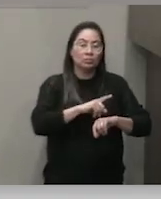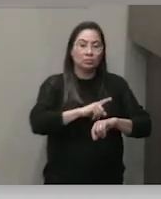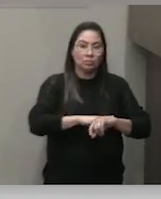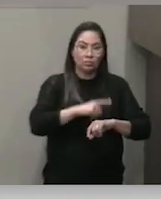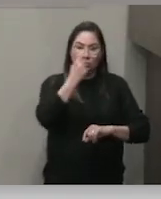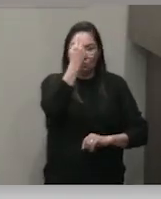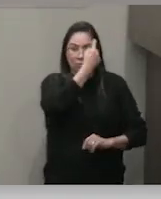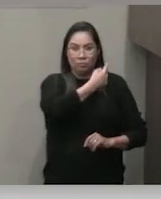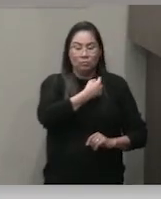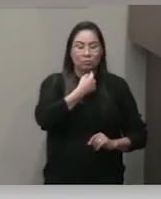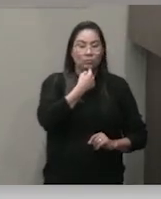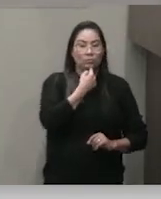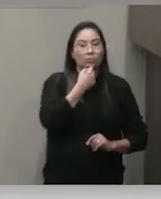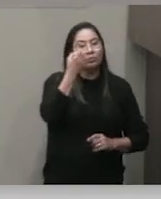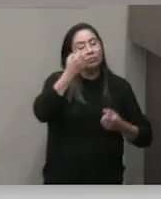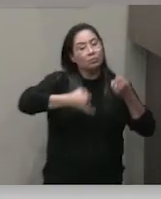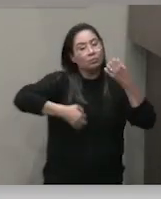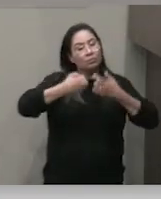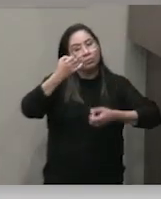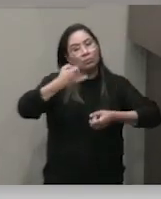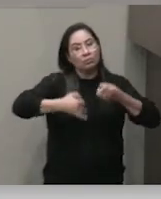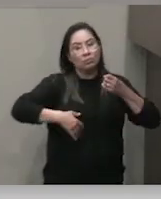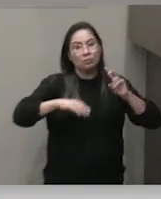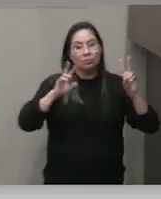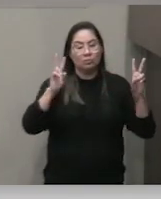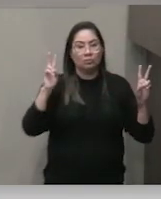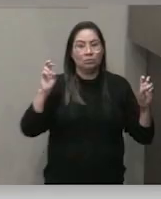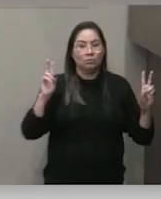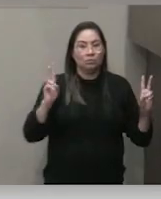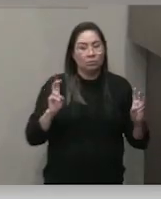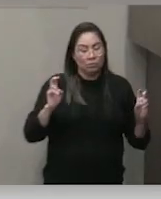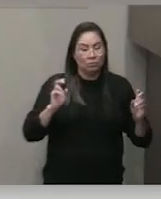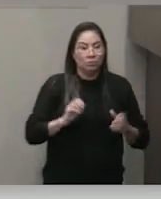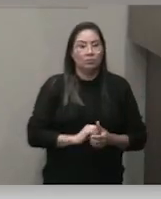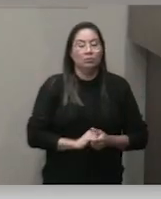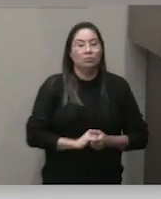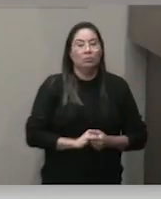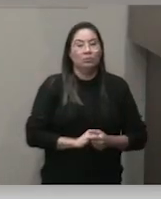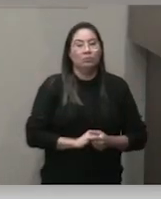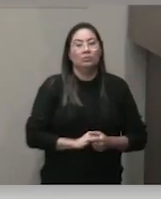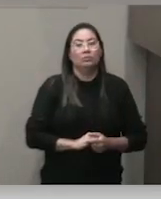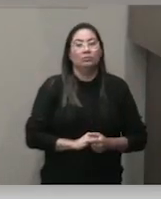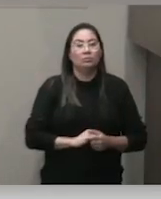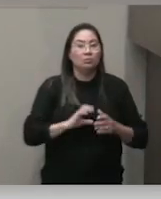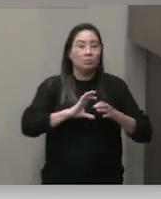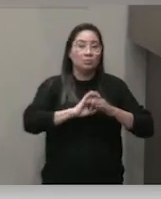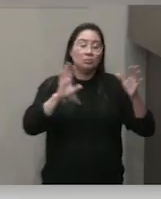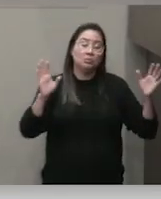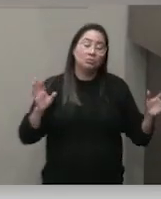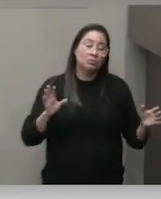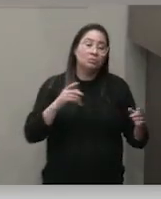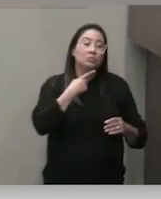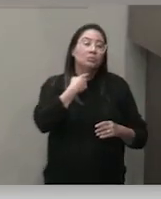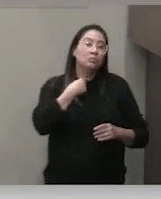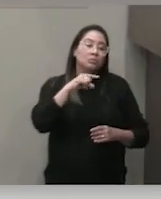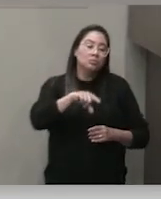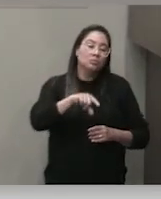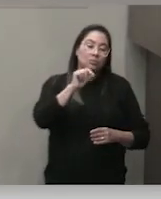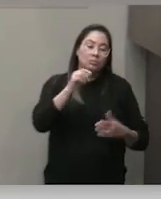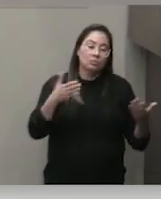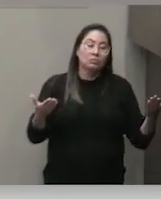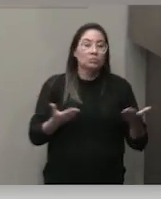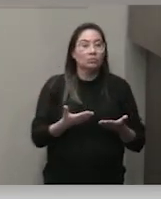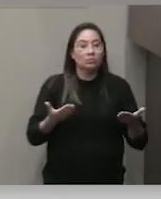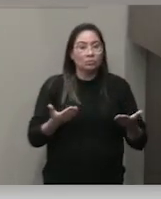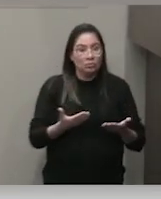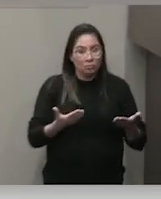minutos, explanar sobre o assunto, o tema, que ele livre desejar e escolher. E hoje era